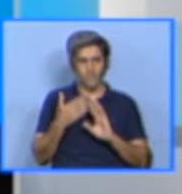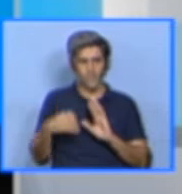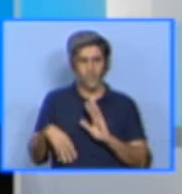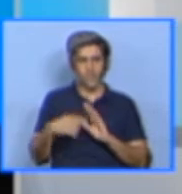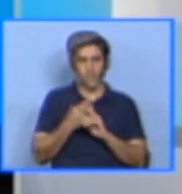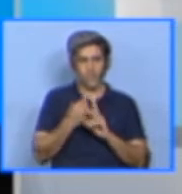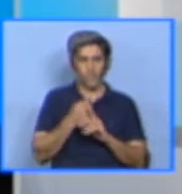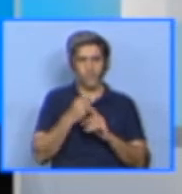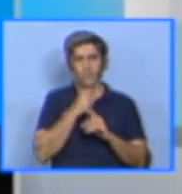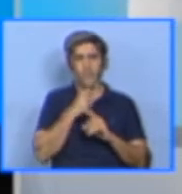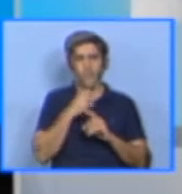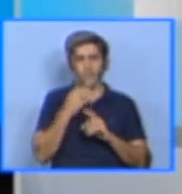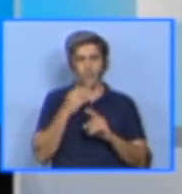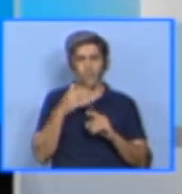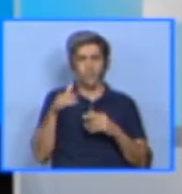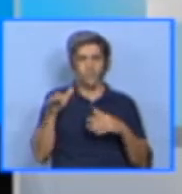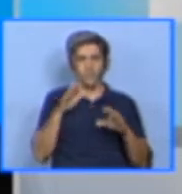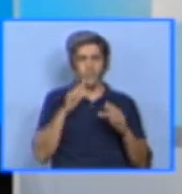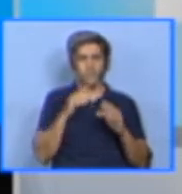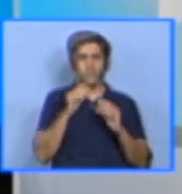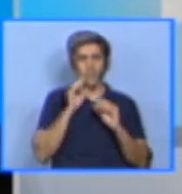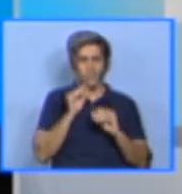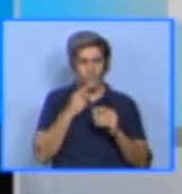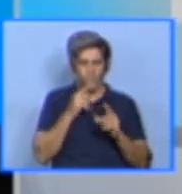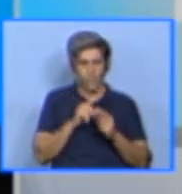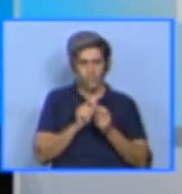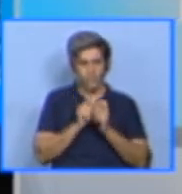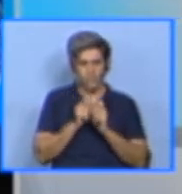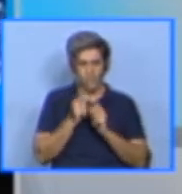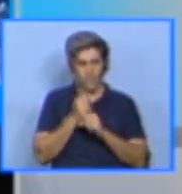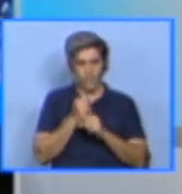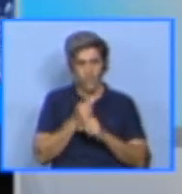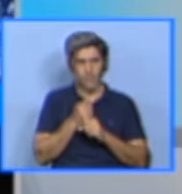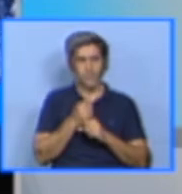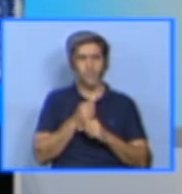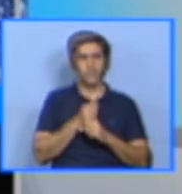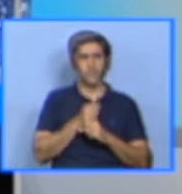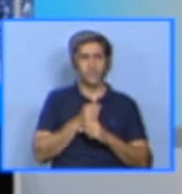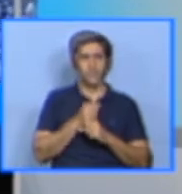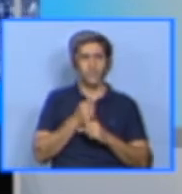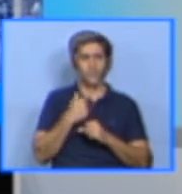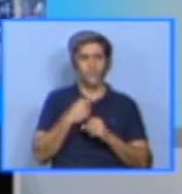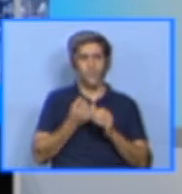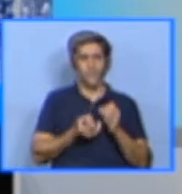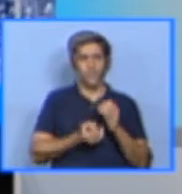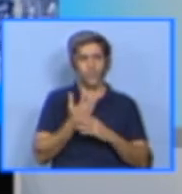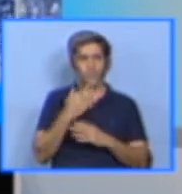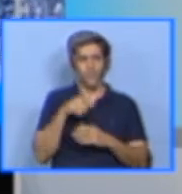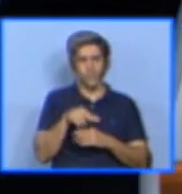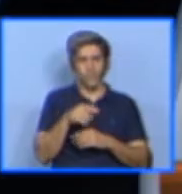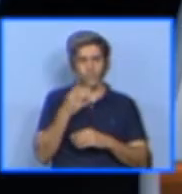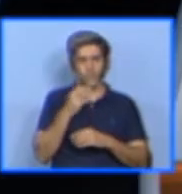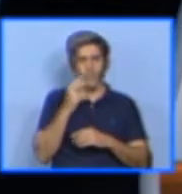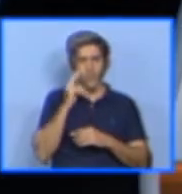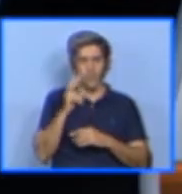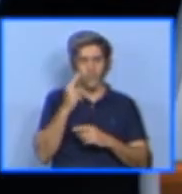padres passaram pelos campos de reeducação, de campos de trabalho, e, portanto, o nosso fundador teve sempre um olhar muito especial para